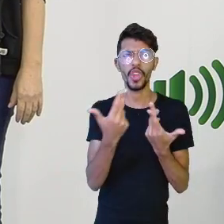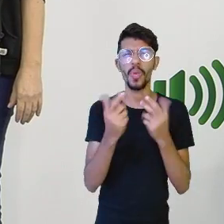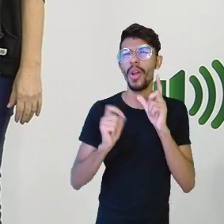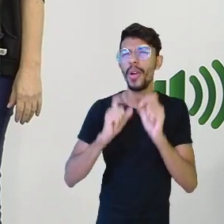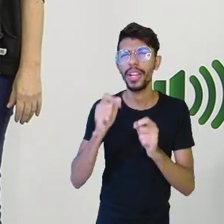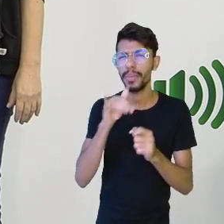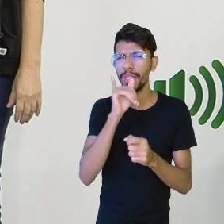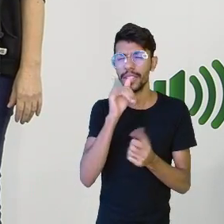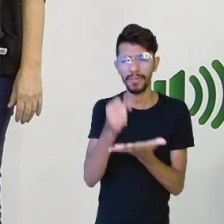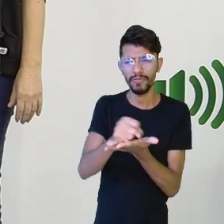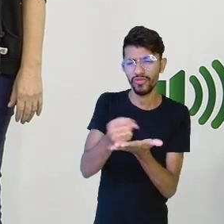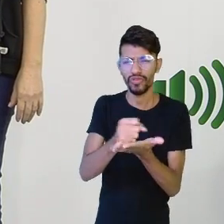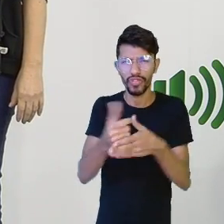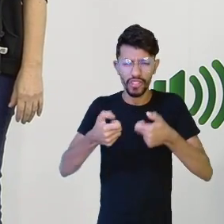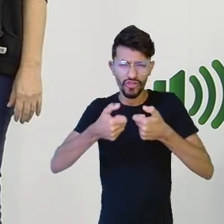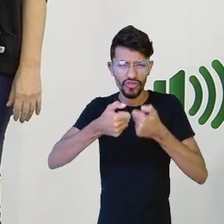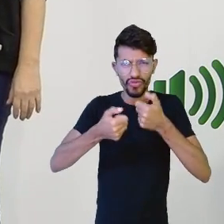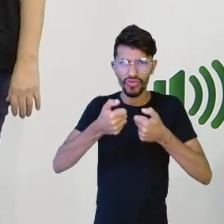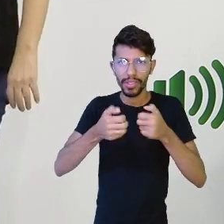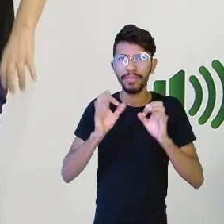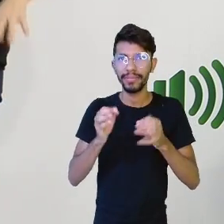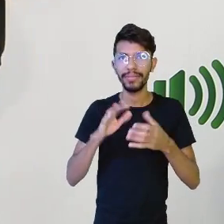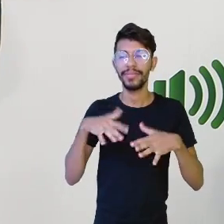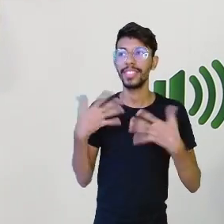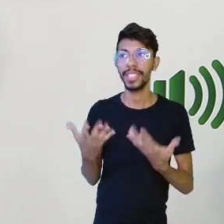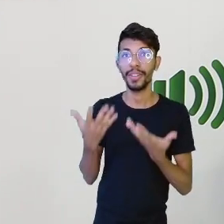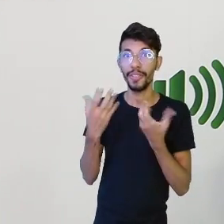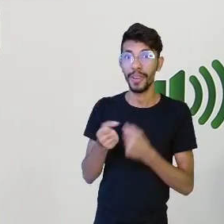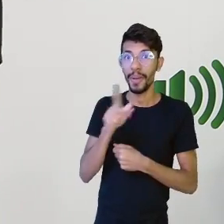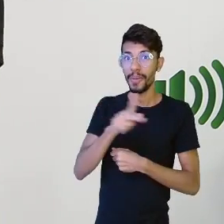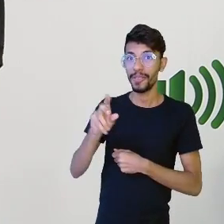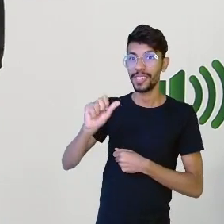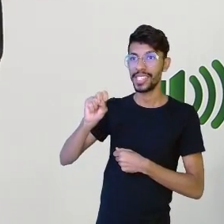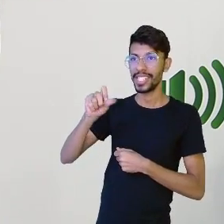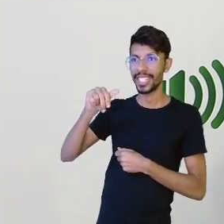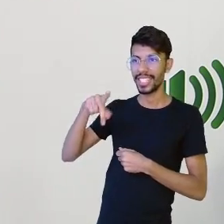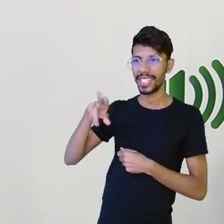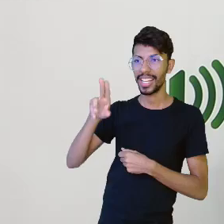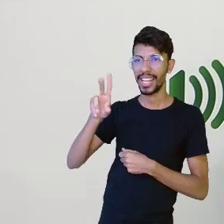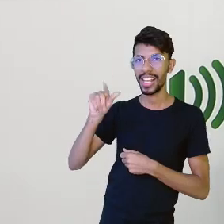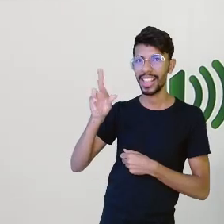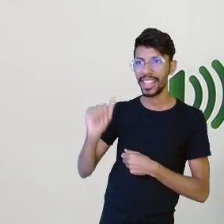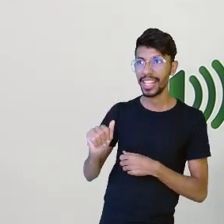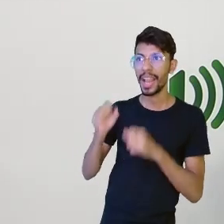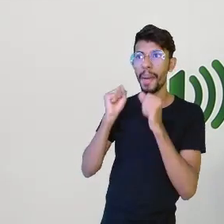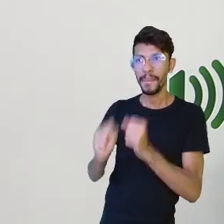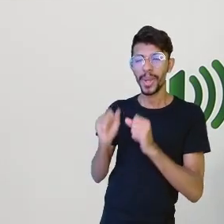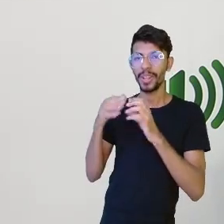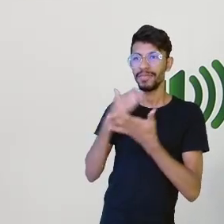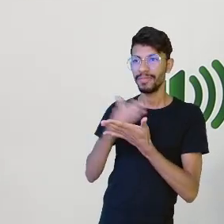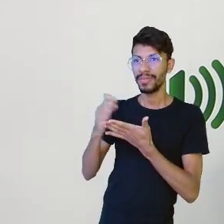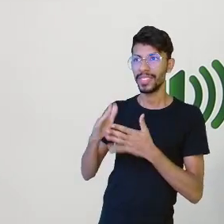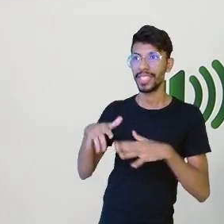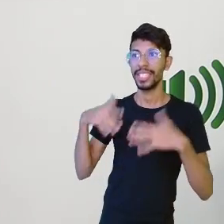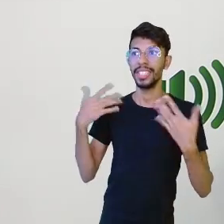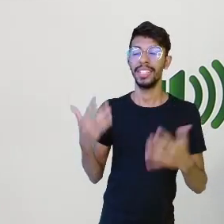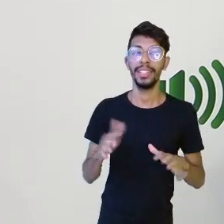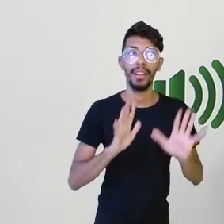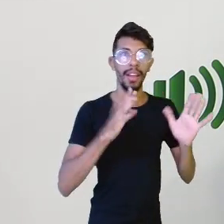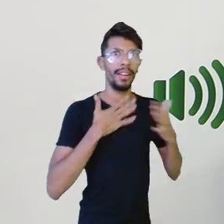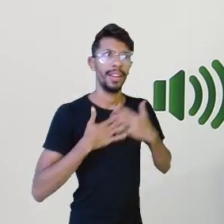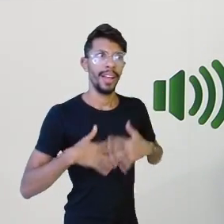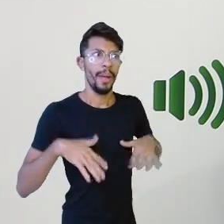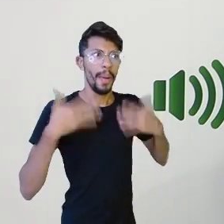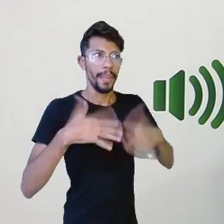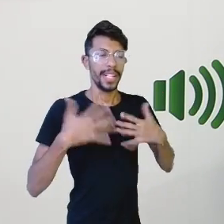jogo de videogame, tá certo? Então vamos lá, Sandra, começa aí, por favor, a montar. Fazer eu vou aqui o começar aquecimento. a marcar, vamos Pera lá, aí, né? tem que ter o aquecimento.